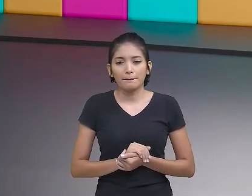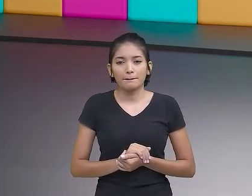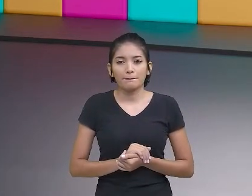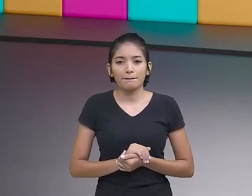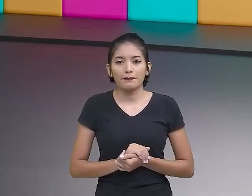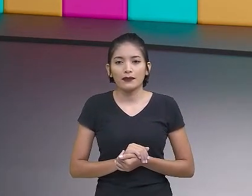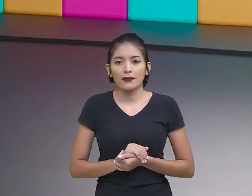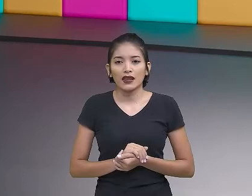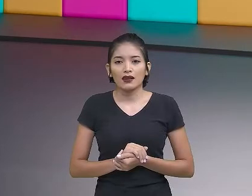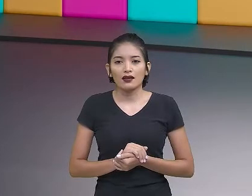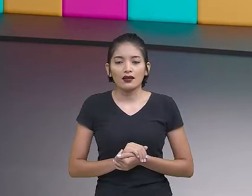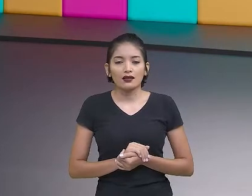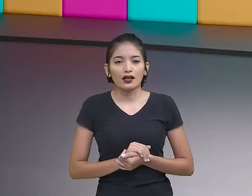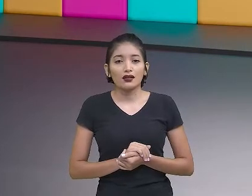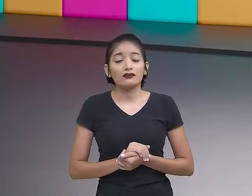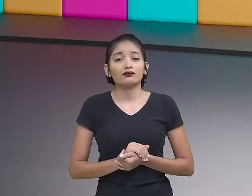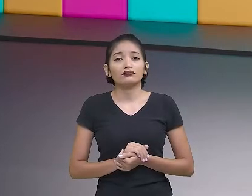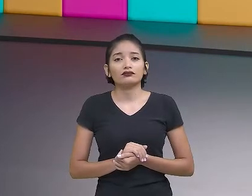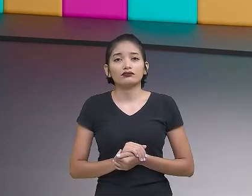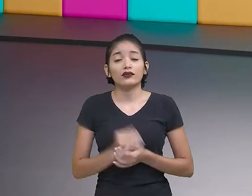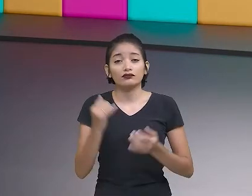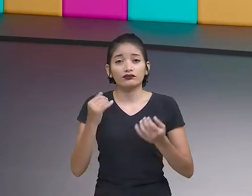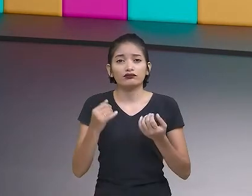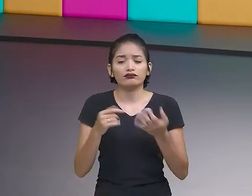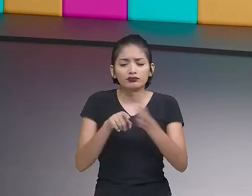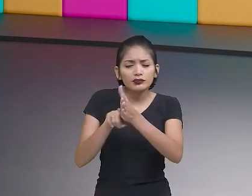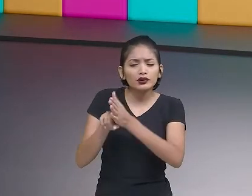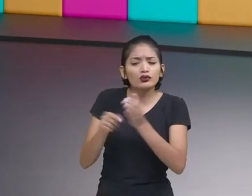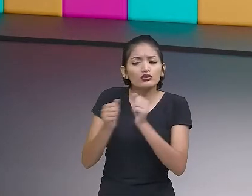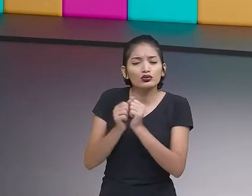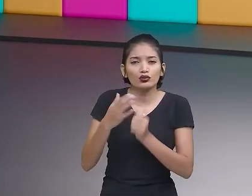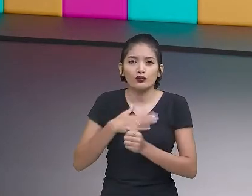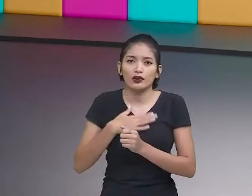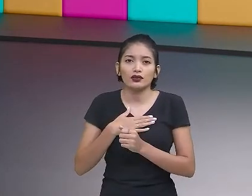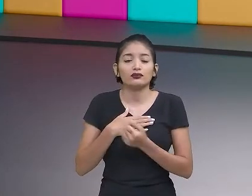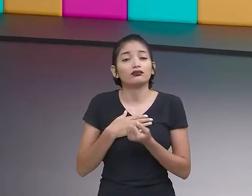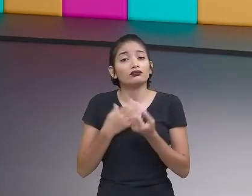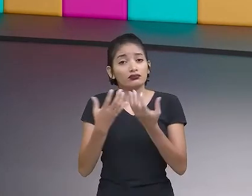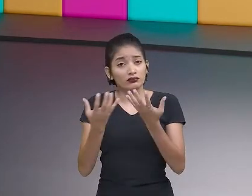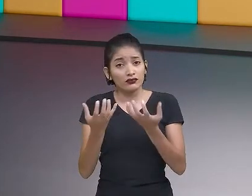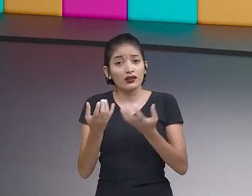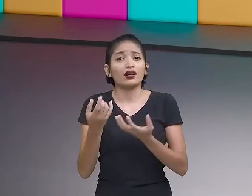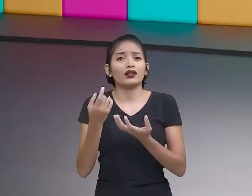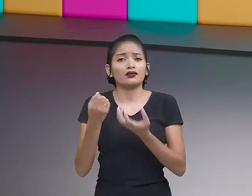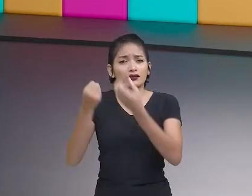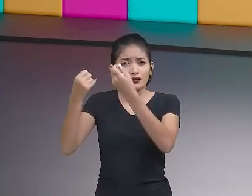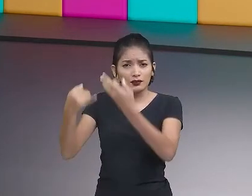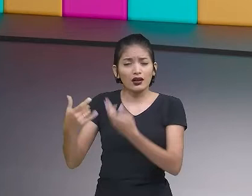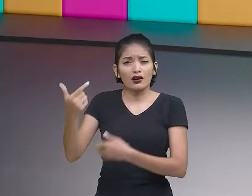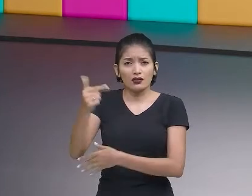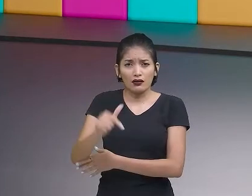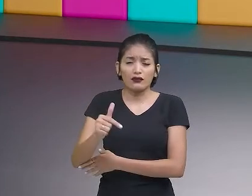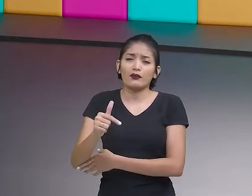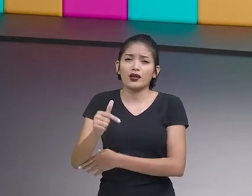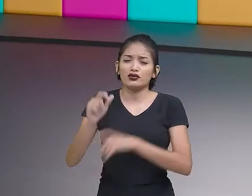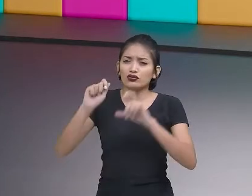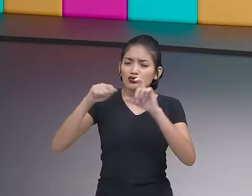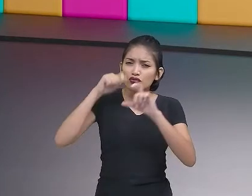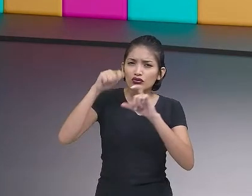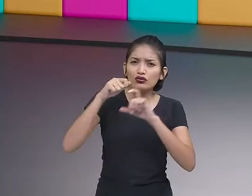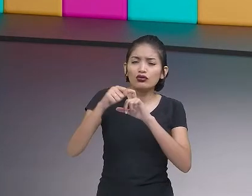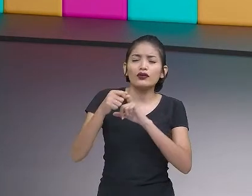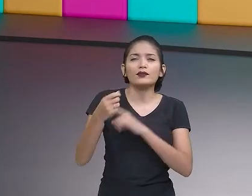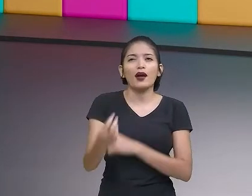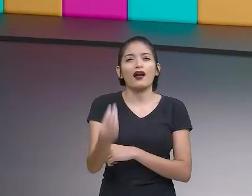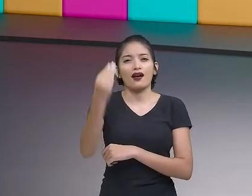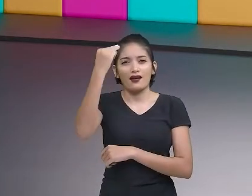verificar essa situação comigo. Vocês querem que eu repita o vídeo para vocês? Para ficar bem guardadinho na